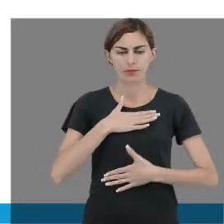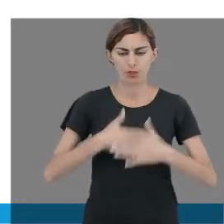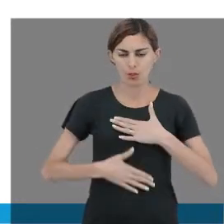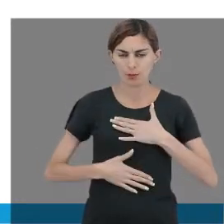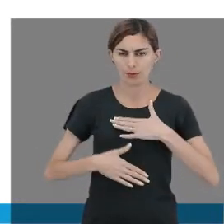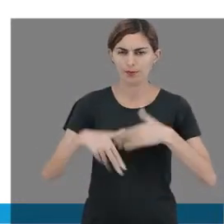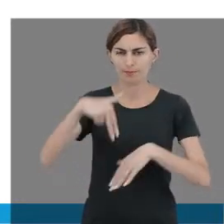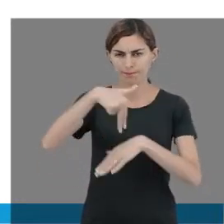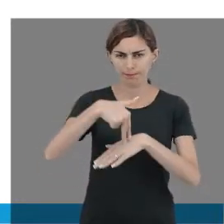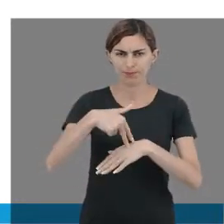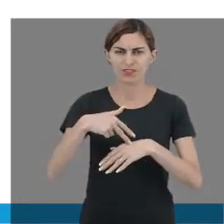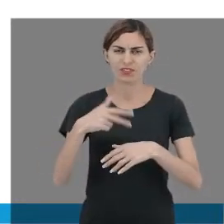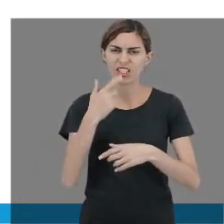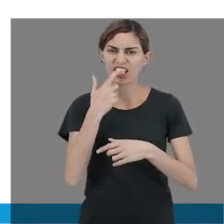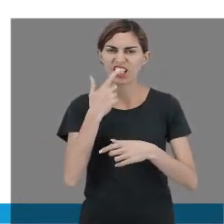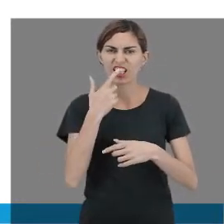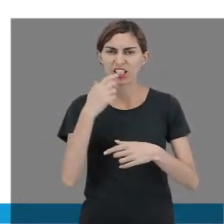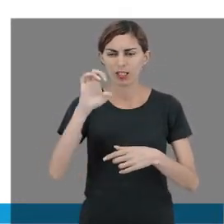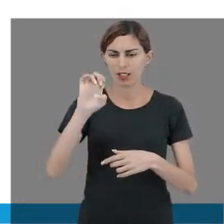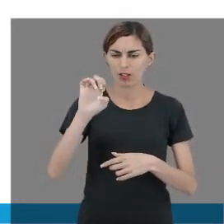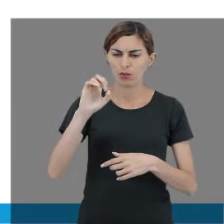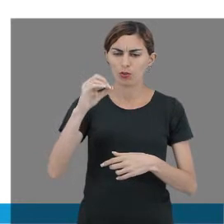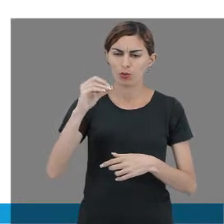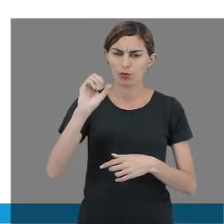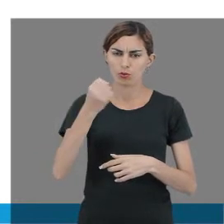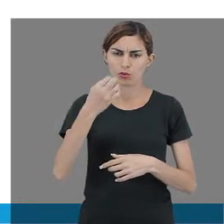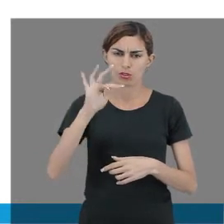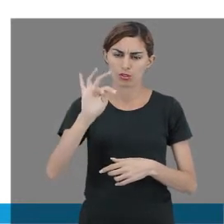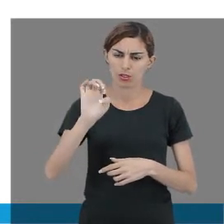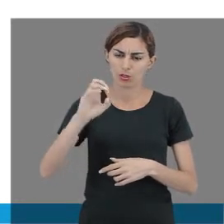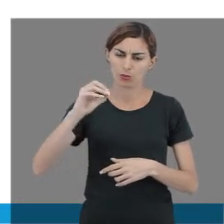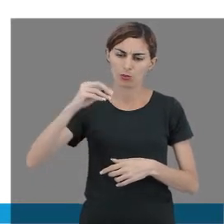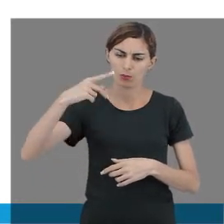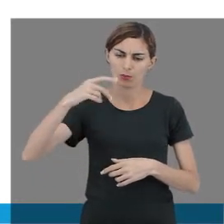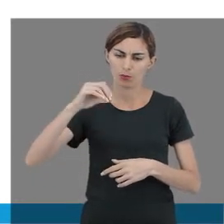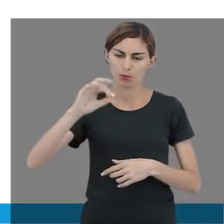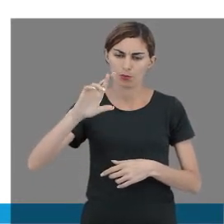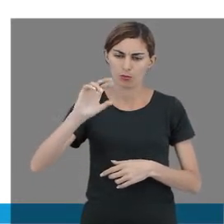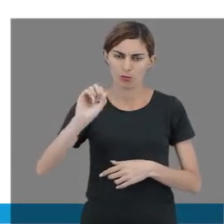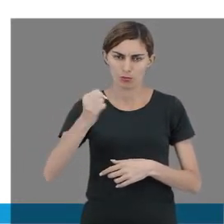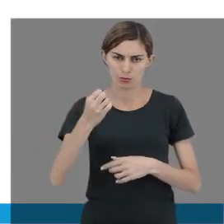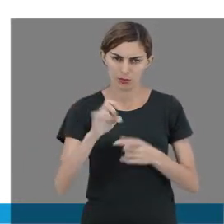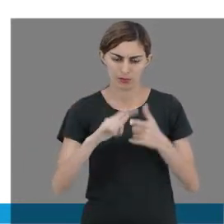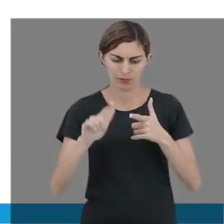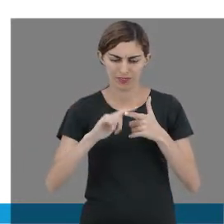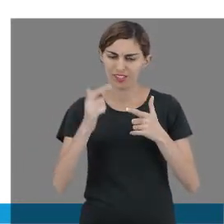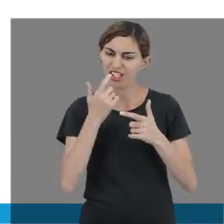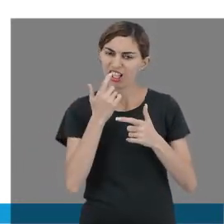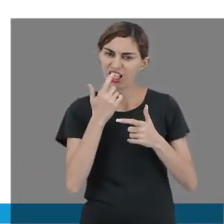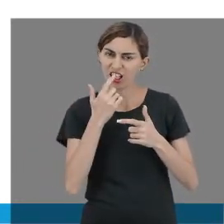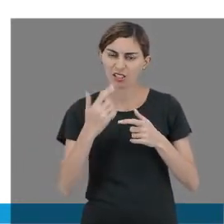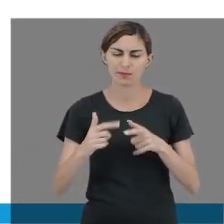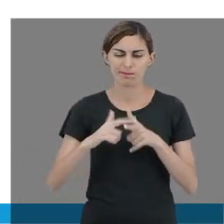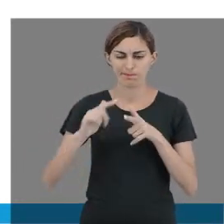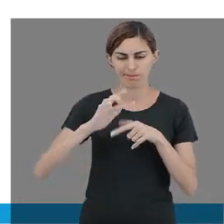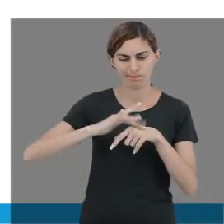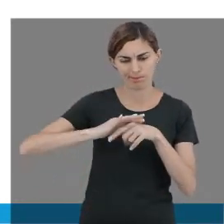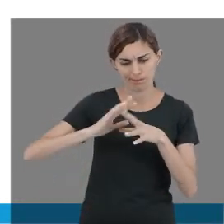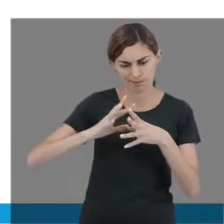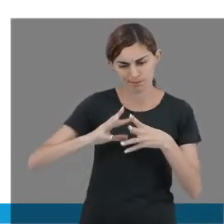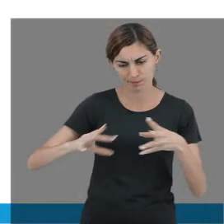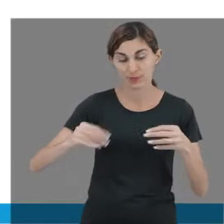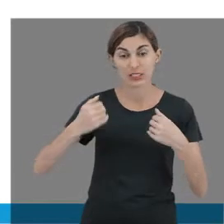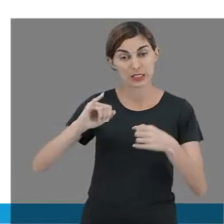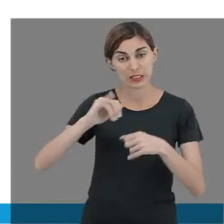de osteoporose. Então a criança que não deambula, quando adulta, ela com certeza vai evoluir com osteopenia e osteoporose, e se a gente mantém essa criança em